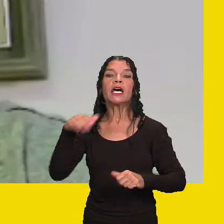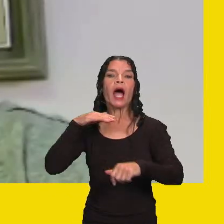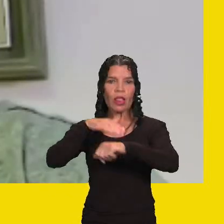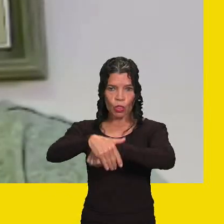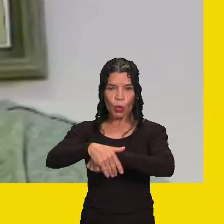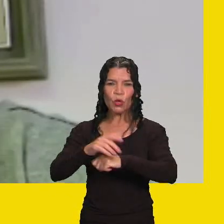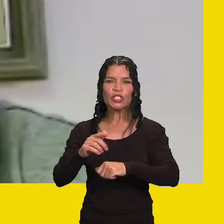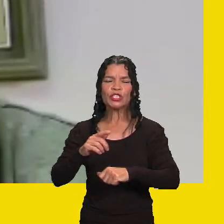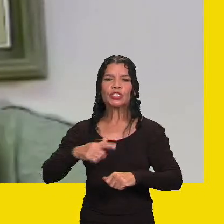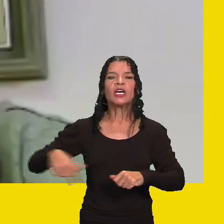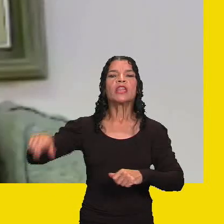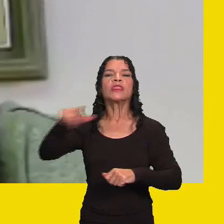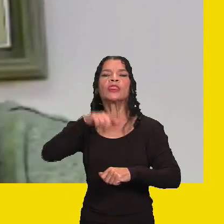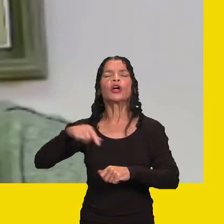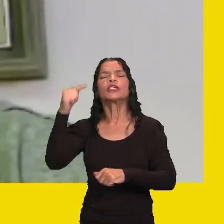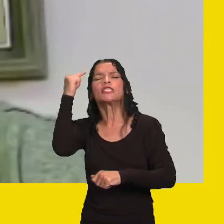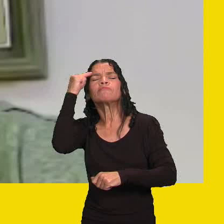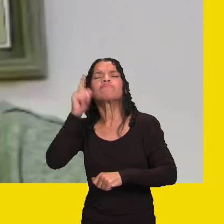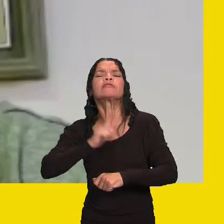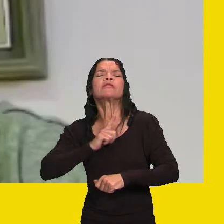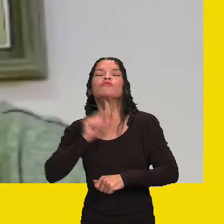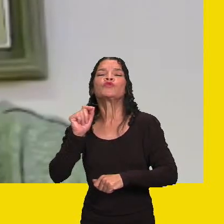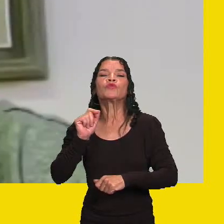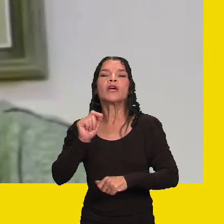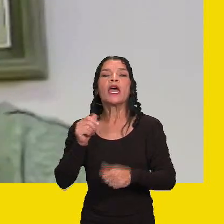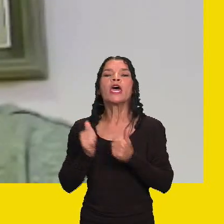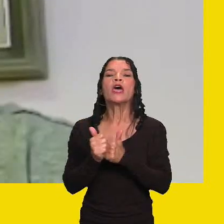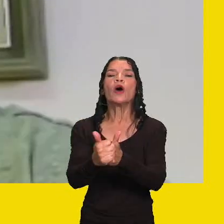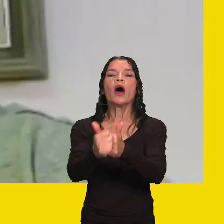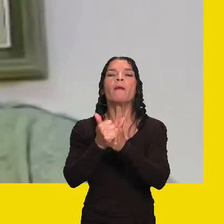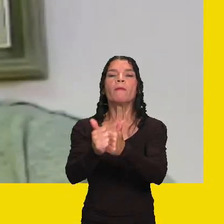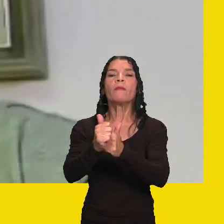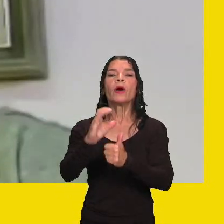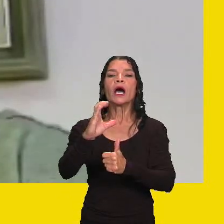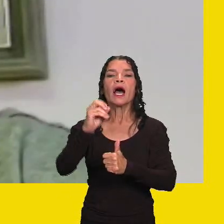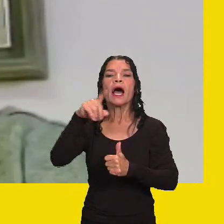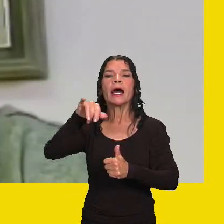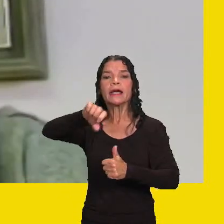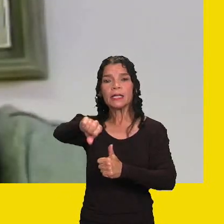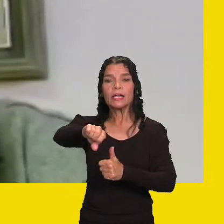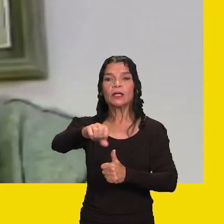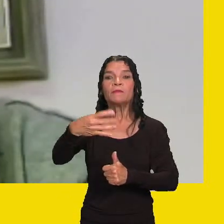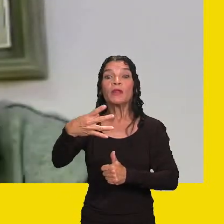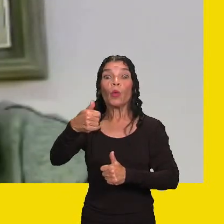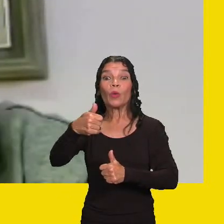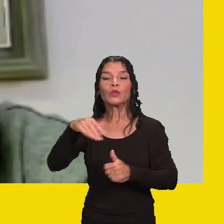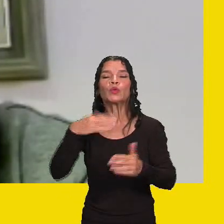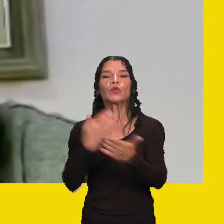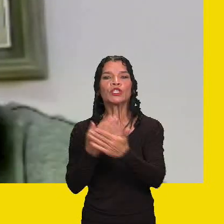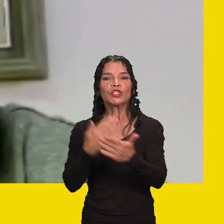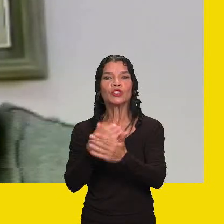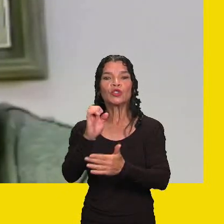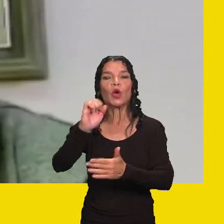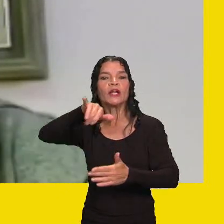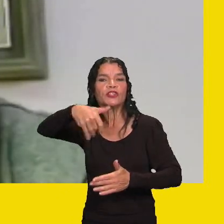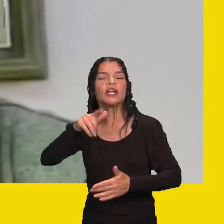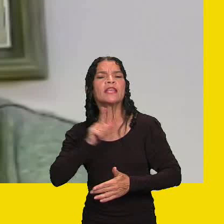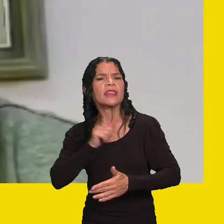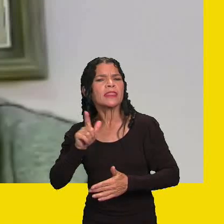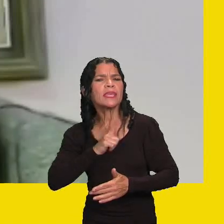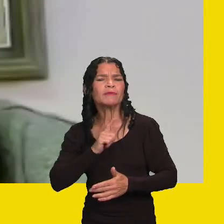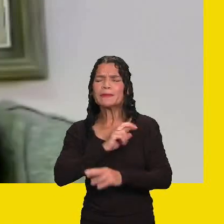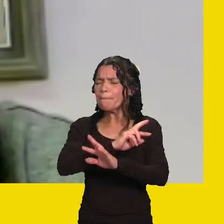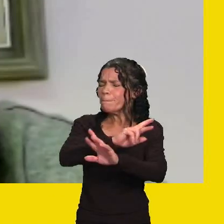né, nós temos, eu como acompanhante do PEJA da 13ª, nas nossas 14 escolas de EJA, nós temos